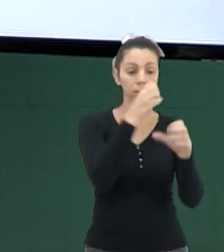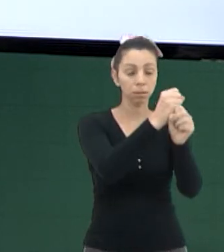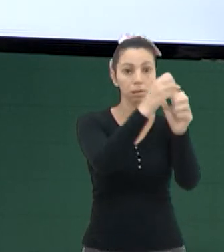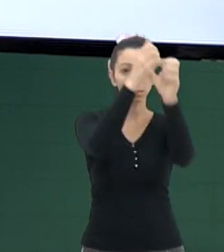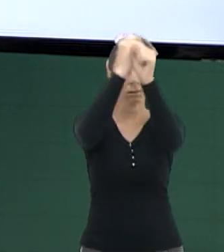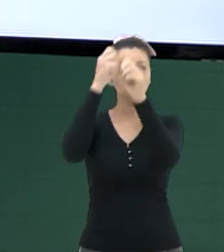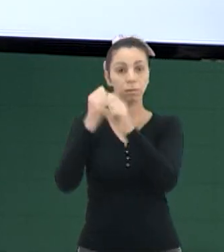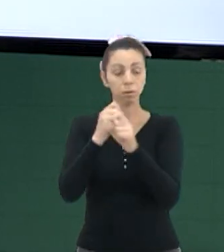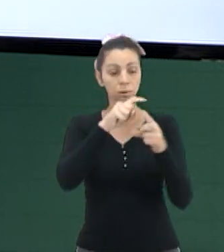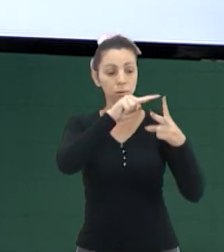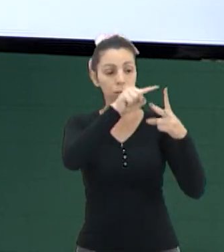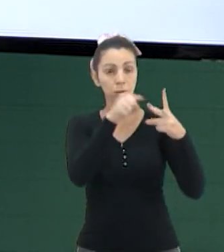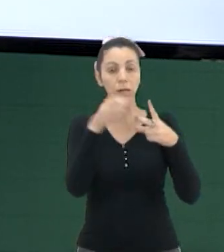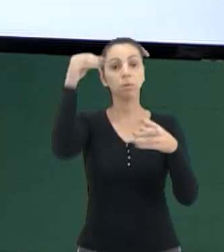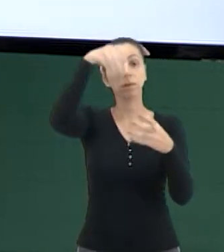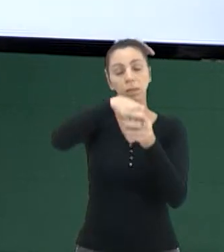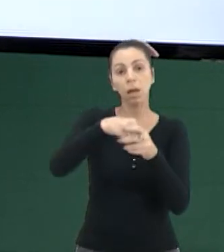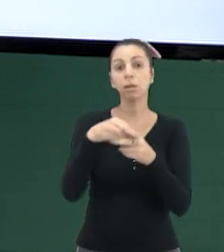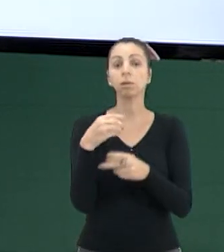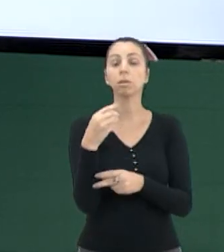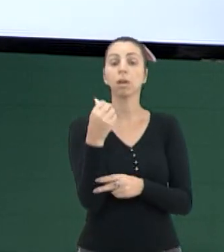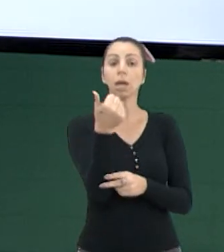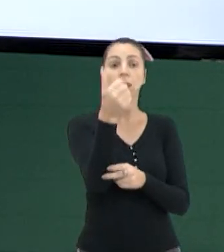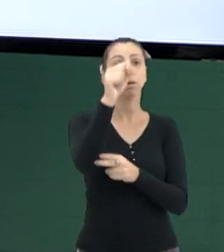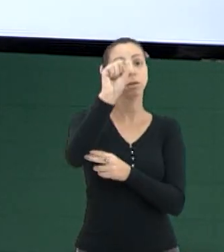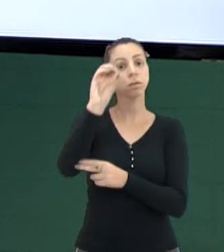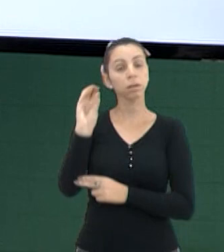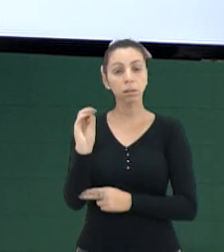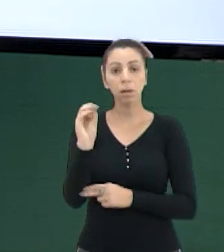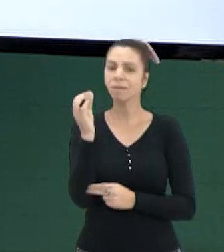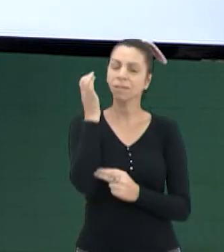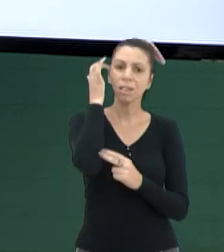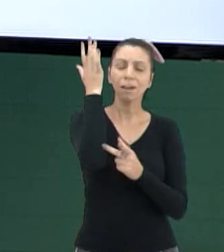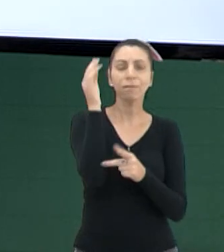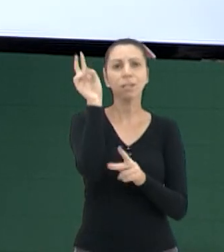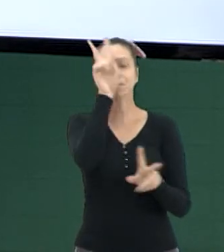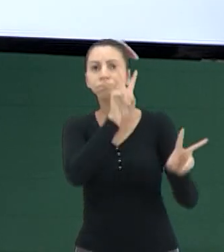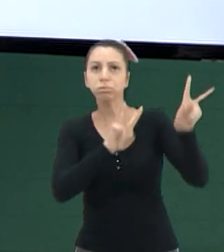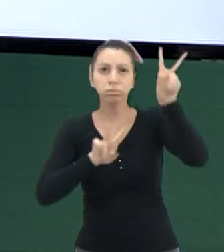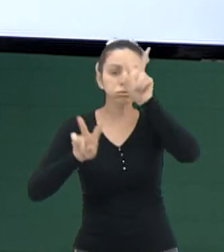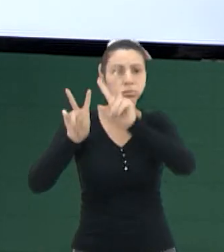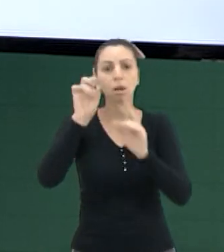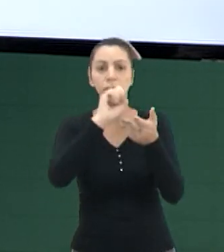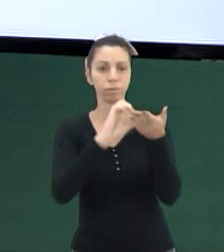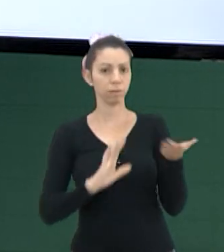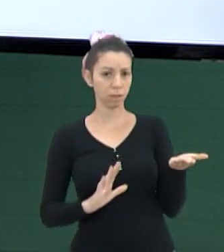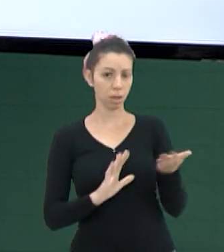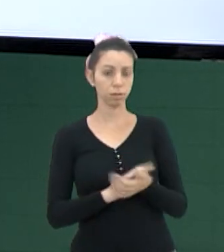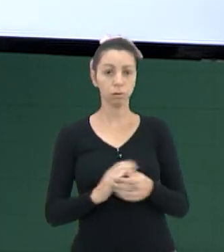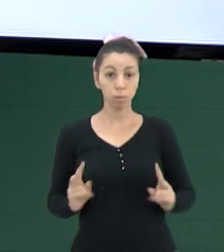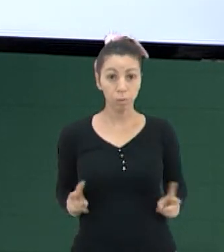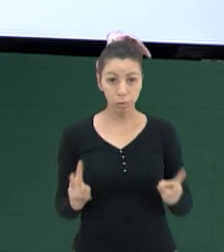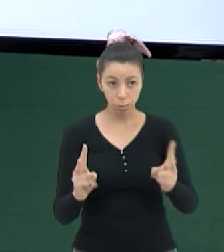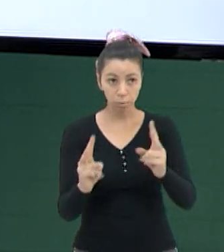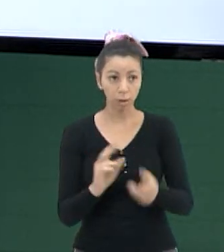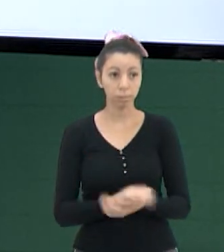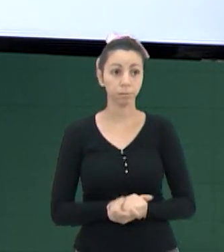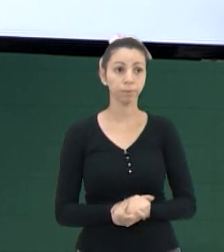internos é igual a 180, então fica fácil para mim para poder visualizar esse exercício. Vamos